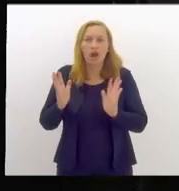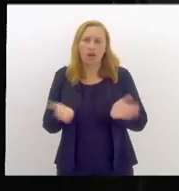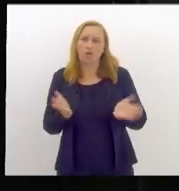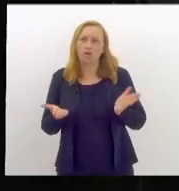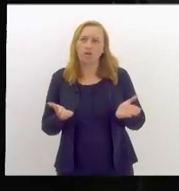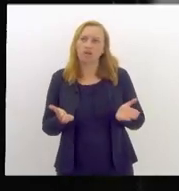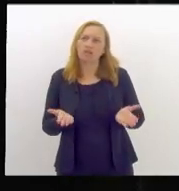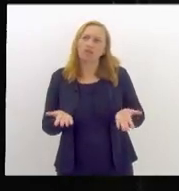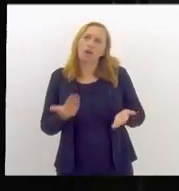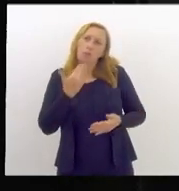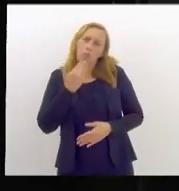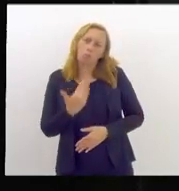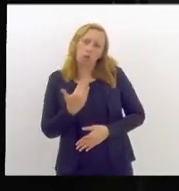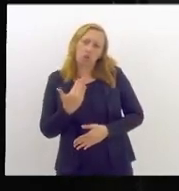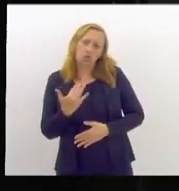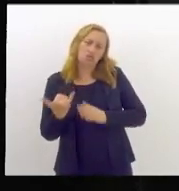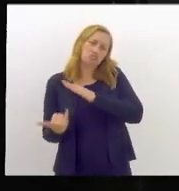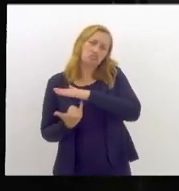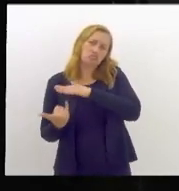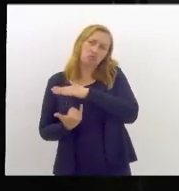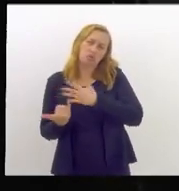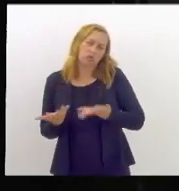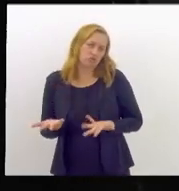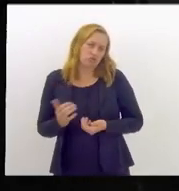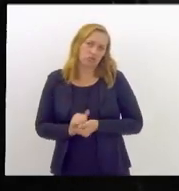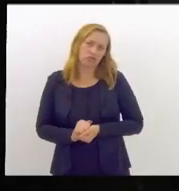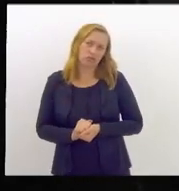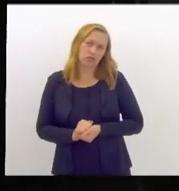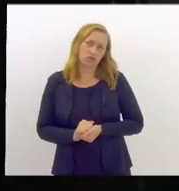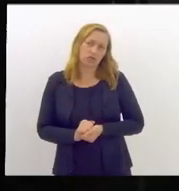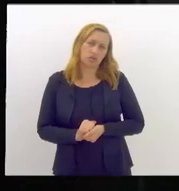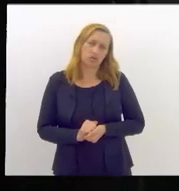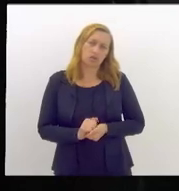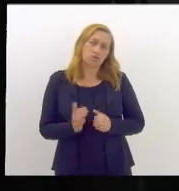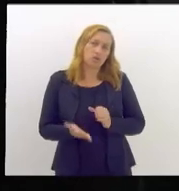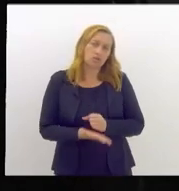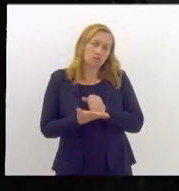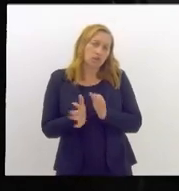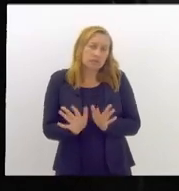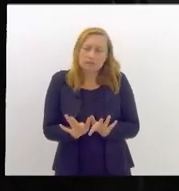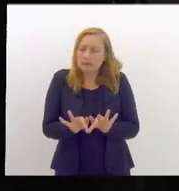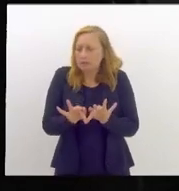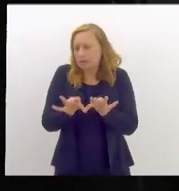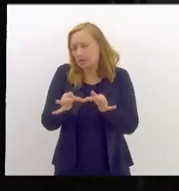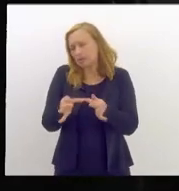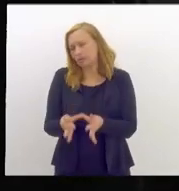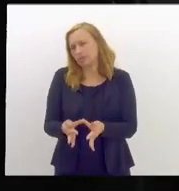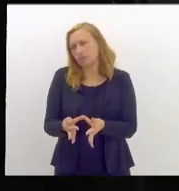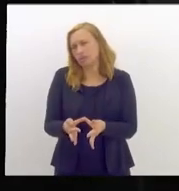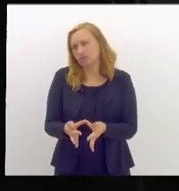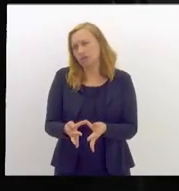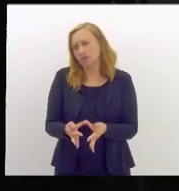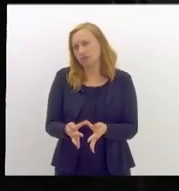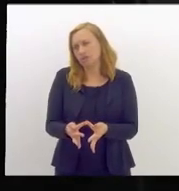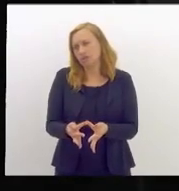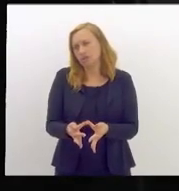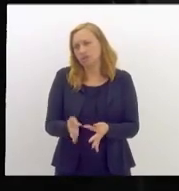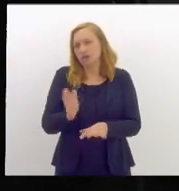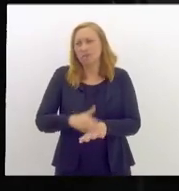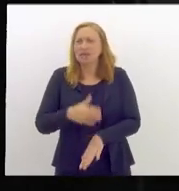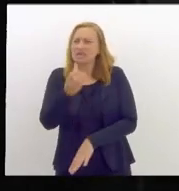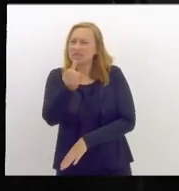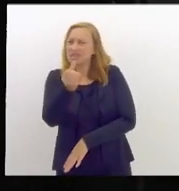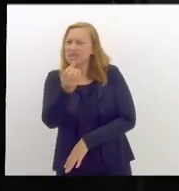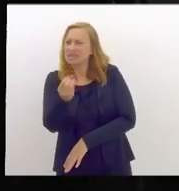basta pedir informalmente Vamos tentar sucintamente que lá se vão mais